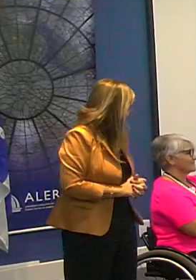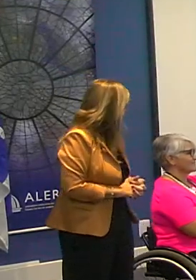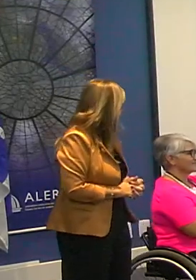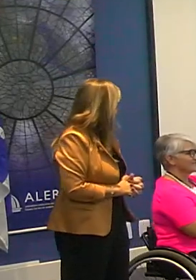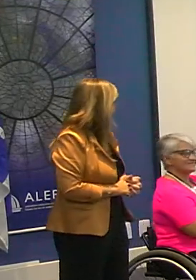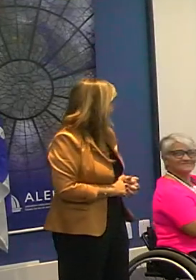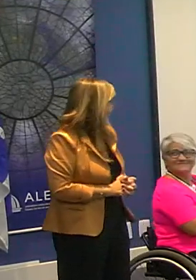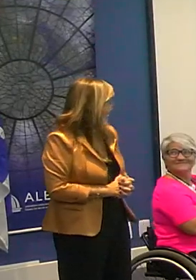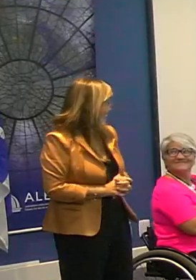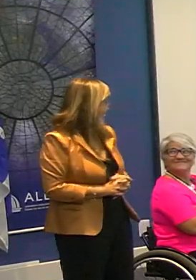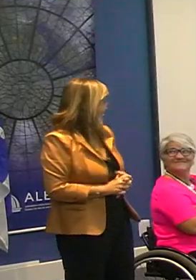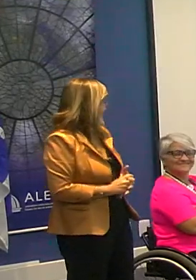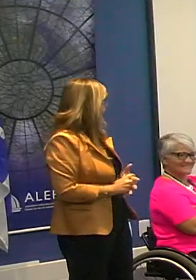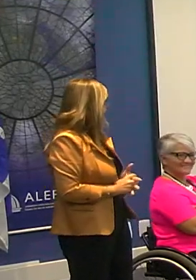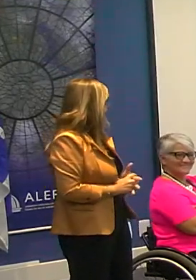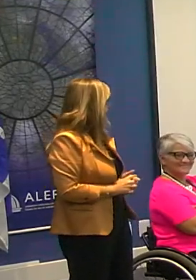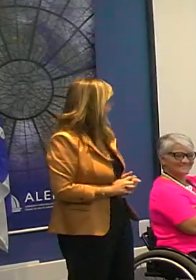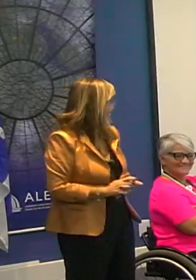Gente,